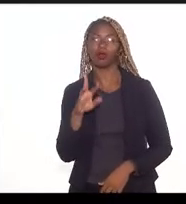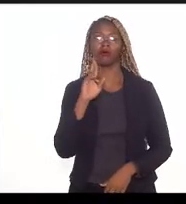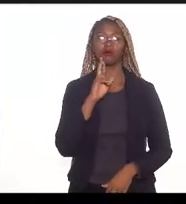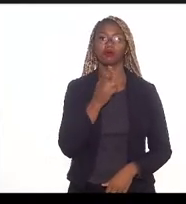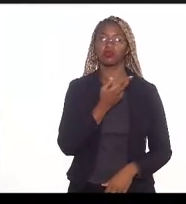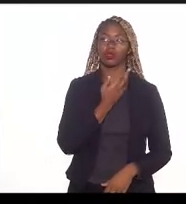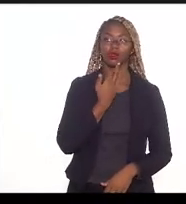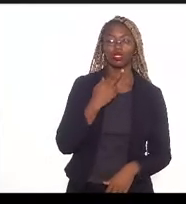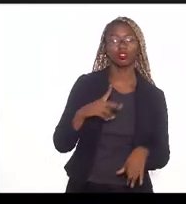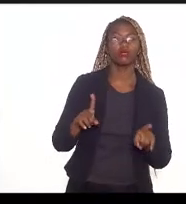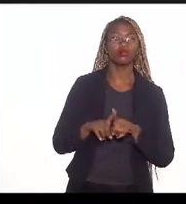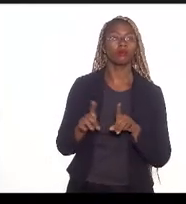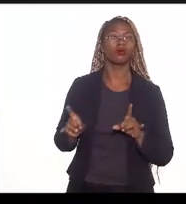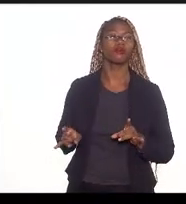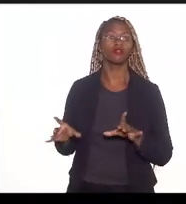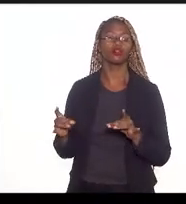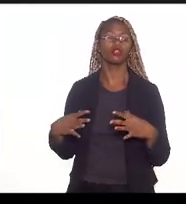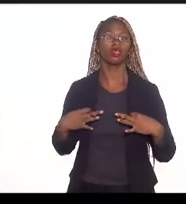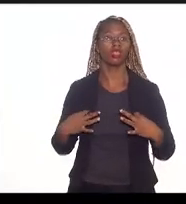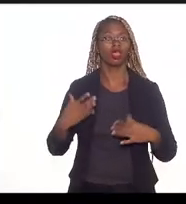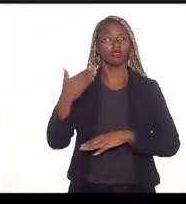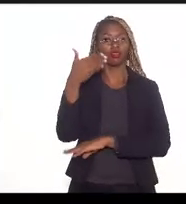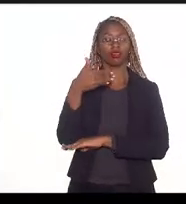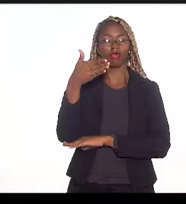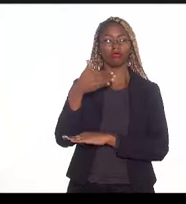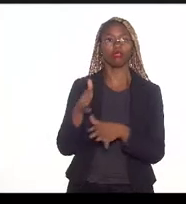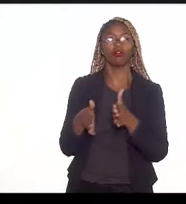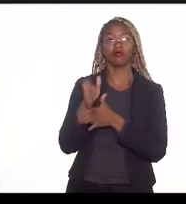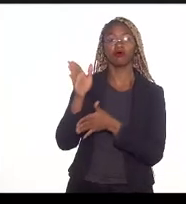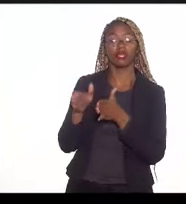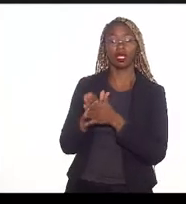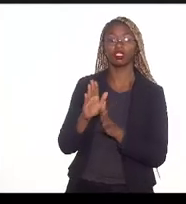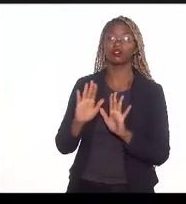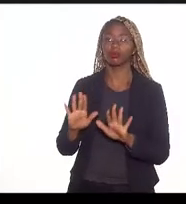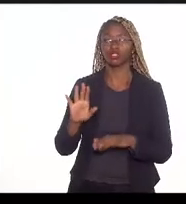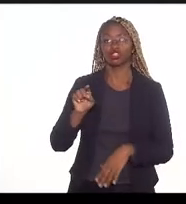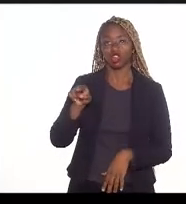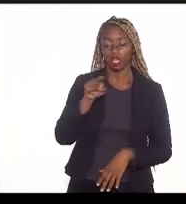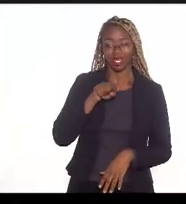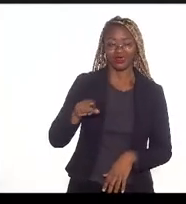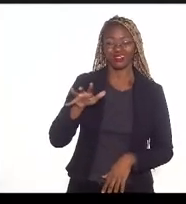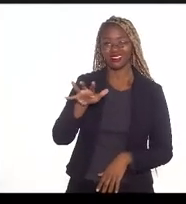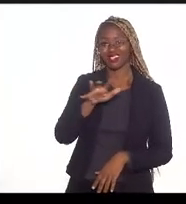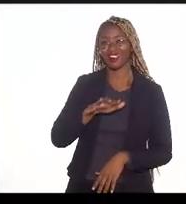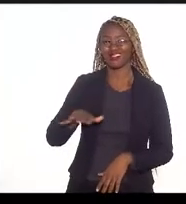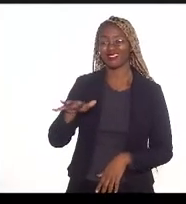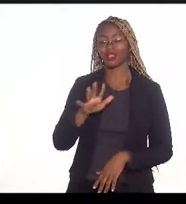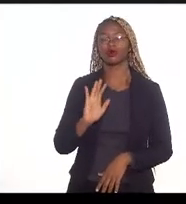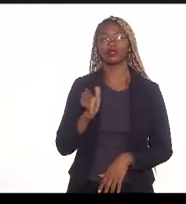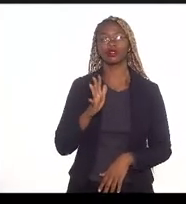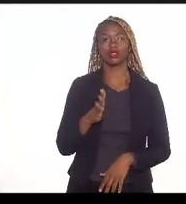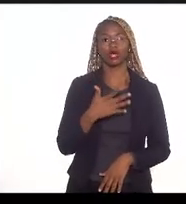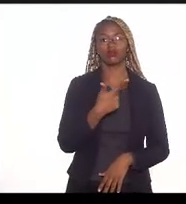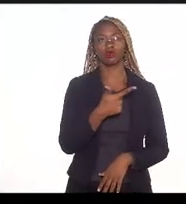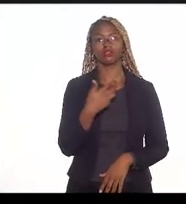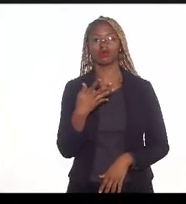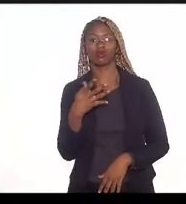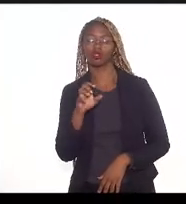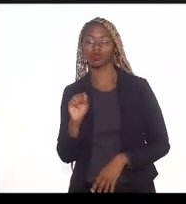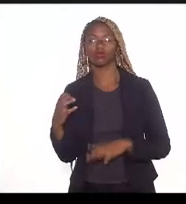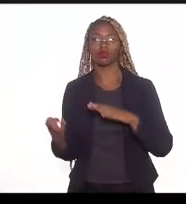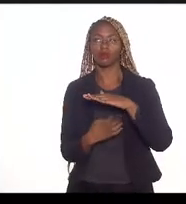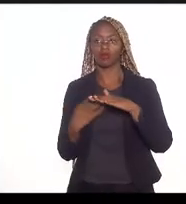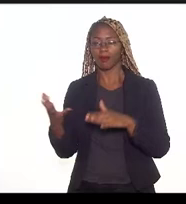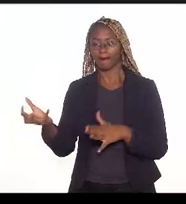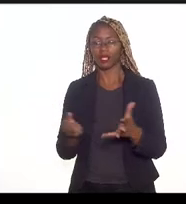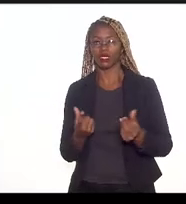de vestuário, hotéis e agência de viagem. Só nesse segmento, a gente já emprestou para 348 empresas e um total de